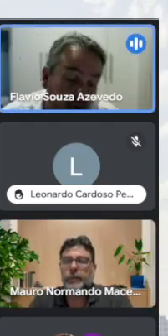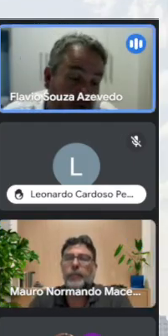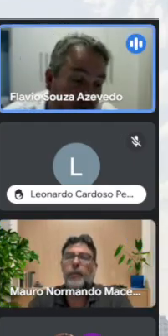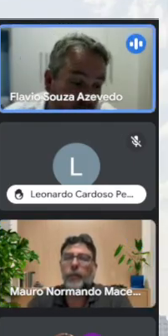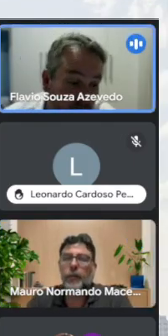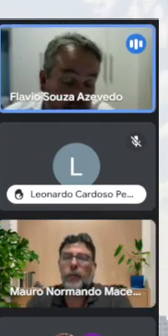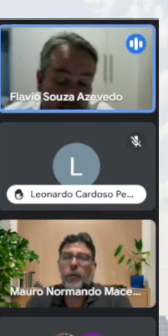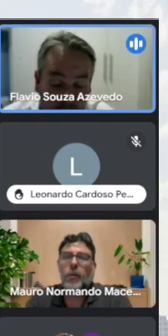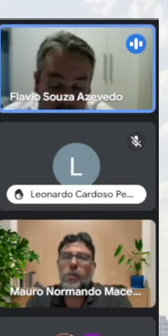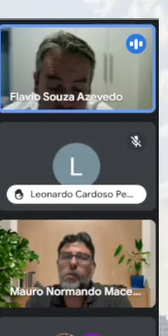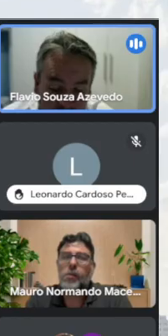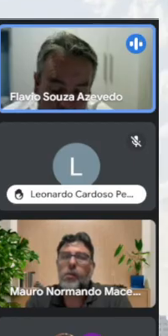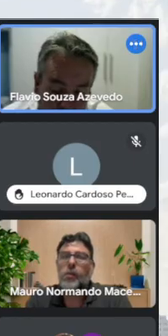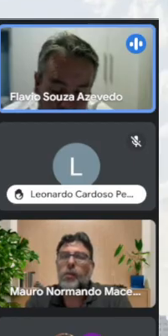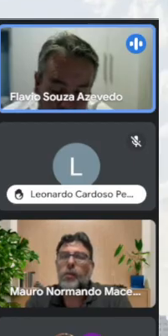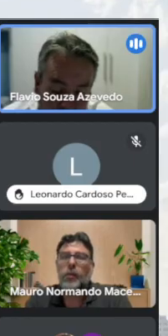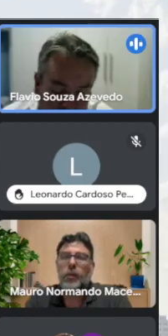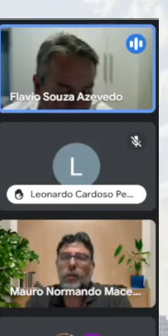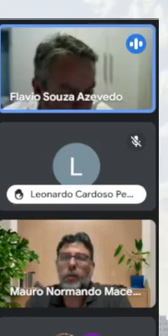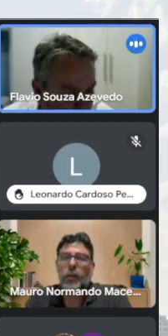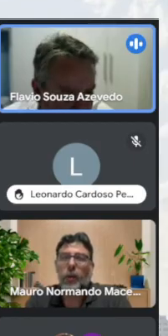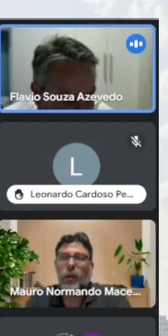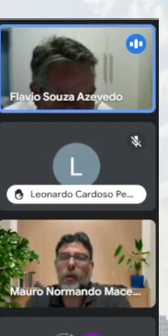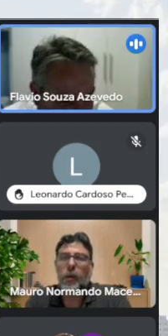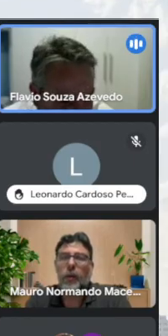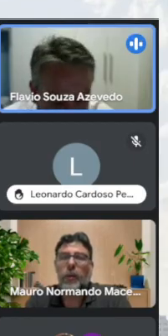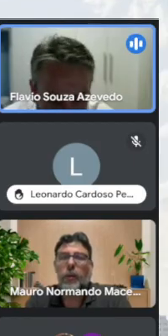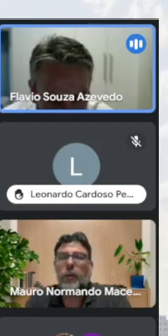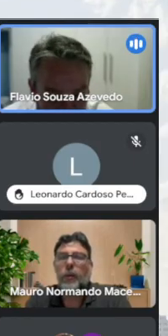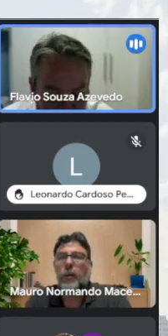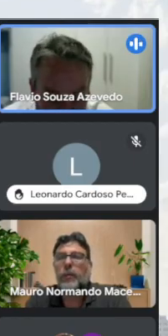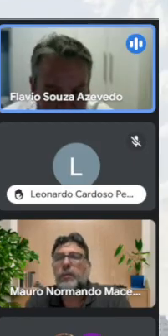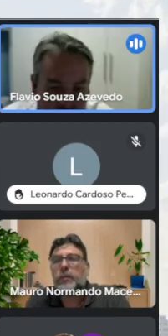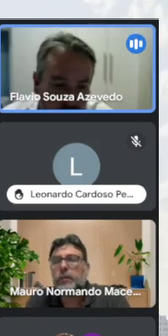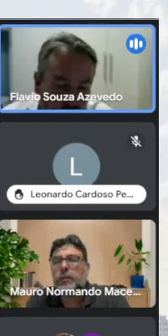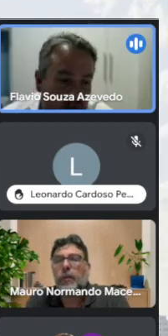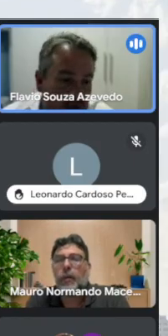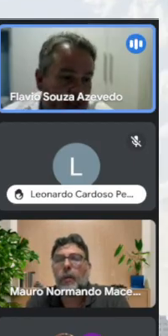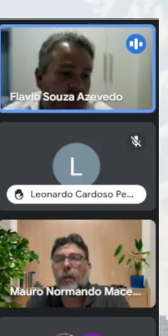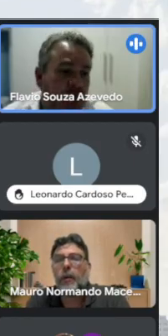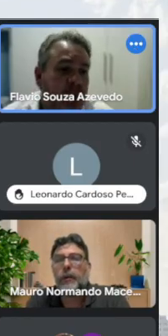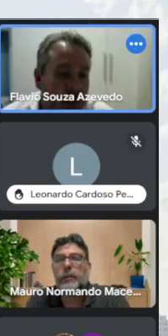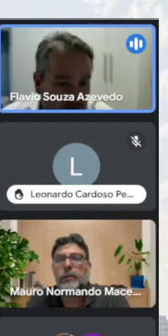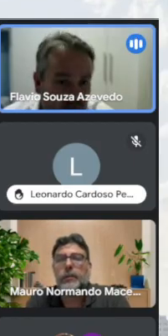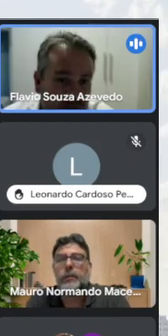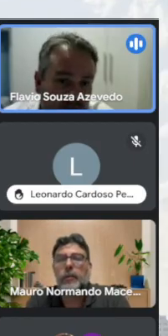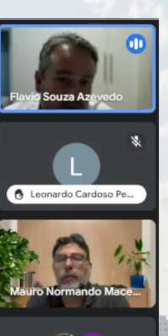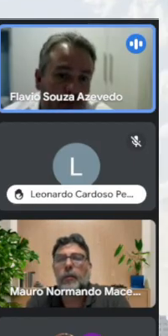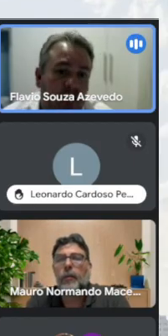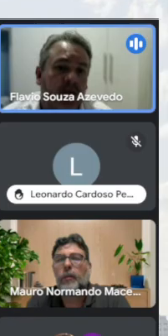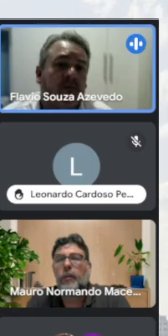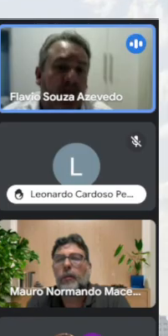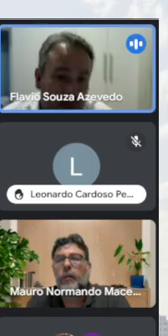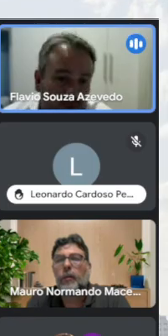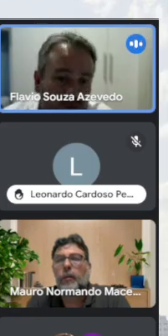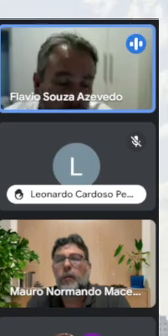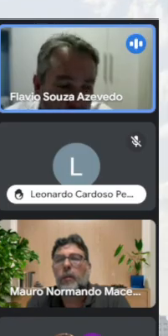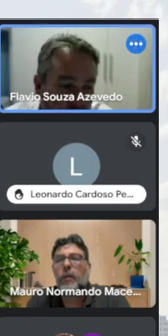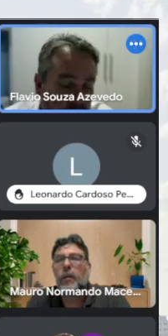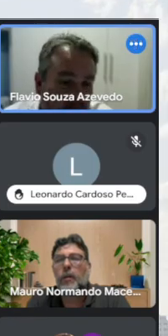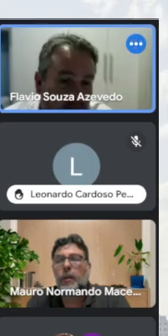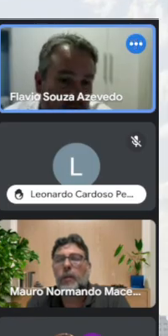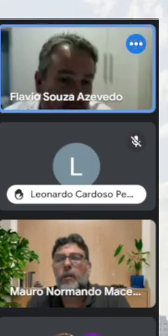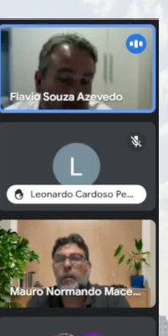Em Niterói foi diferente. A prefeitura idealizou o projeto, pediu financiamento e